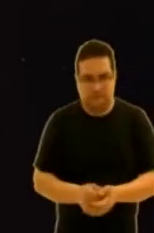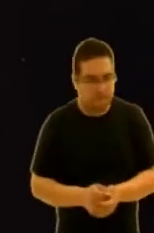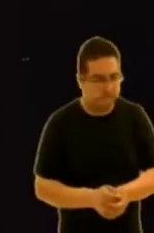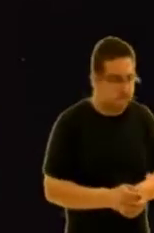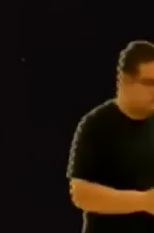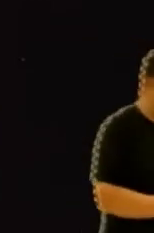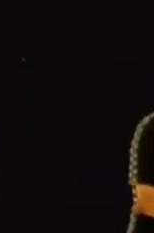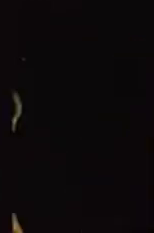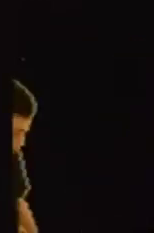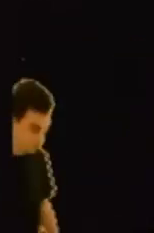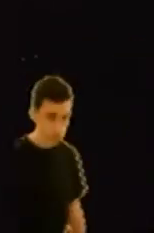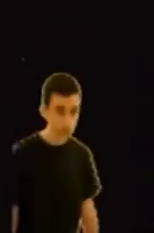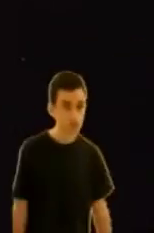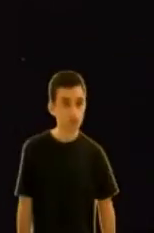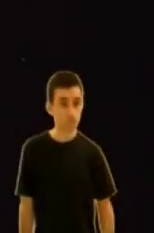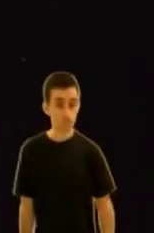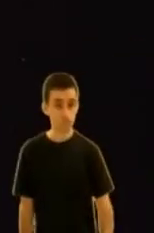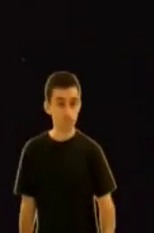todos eles